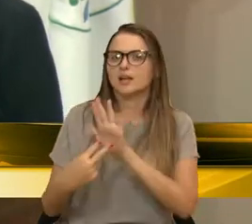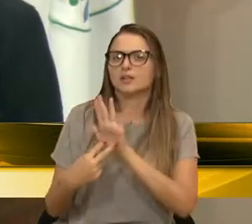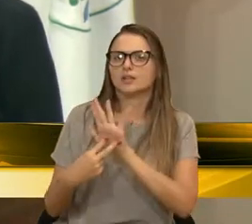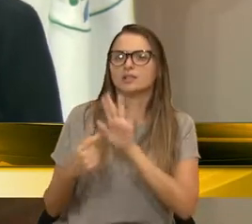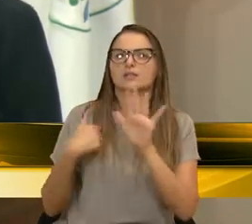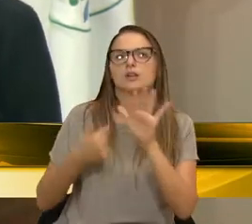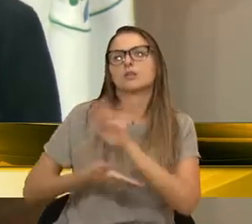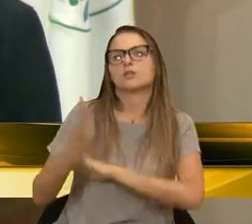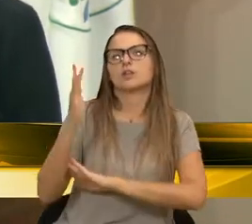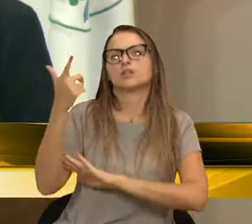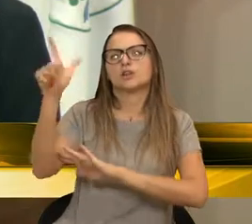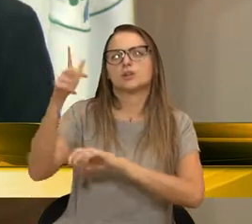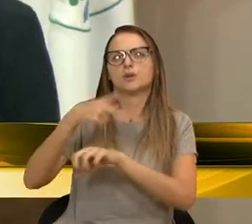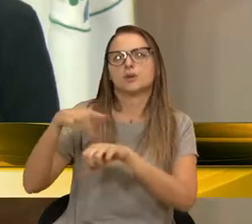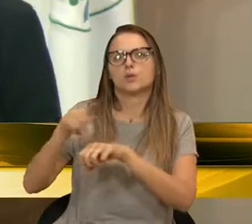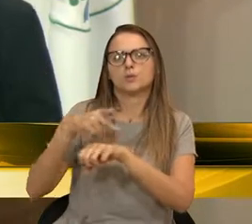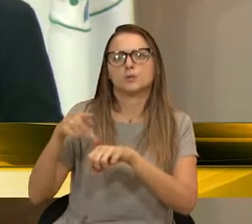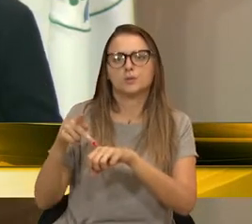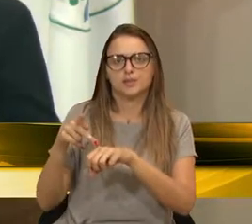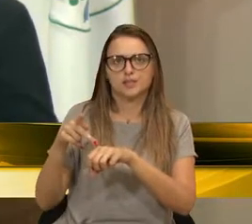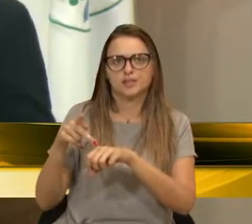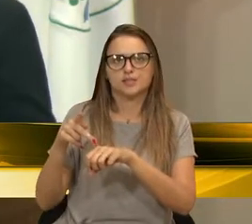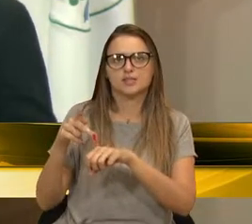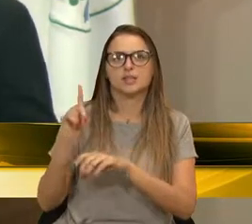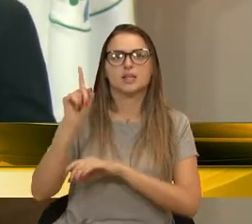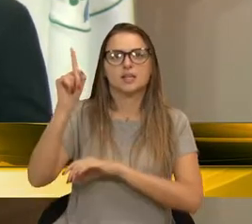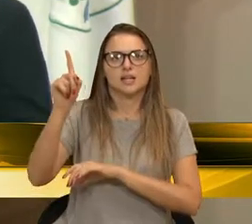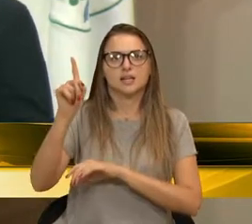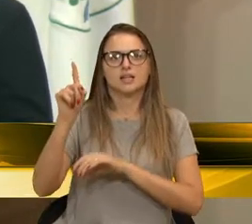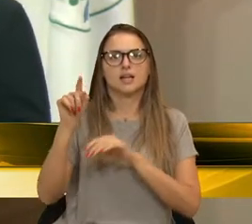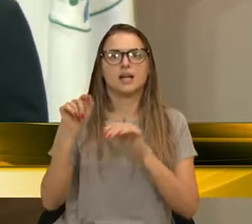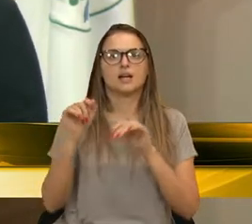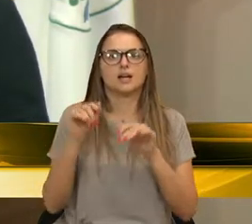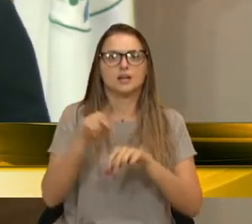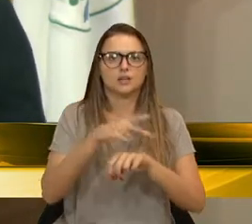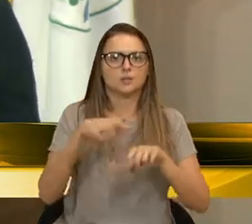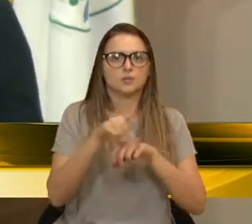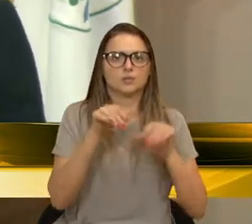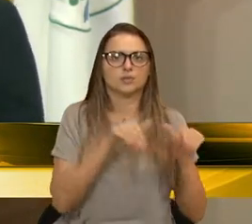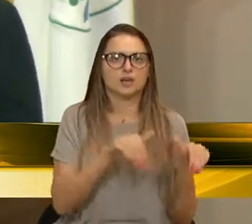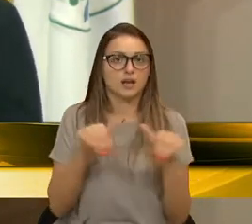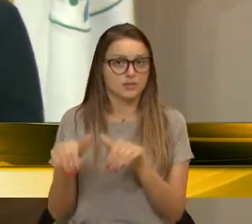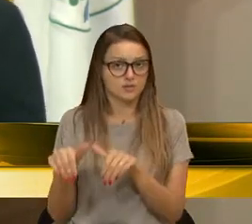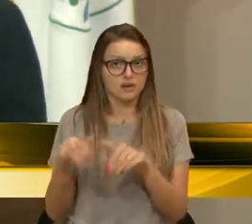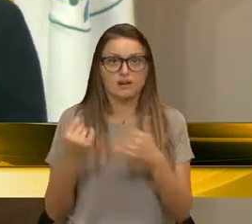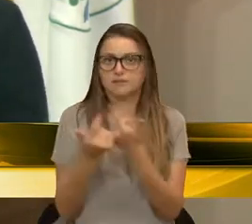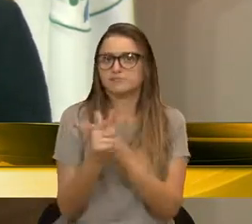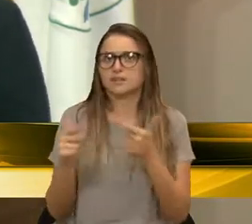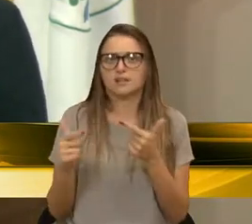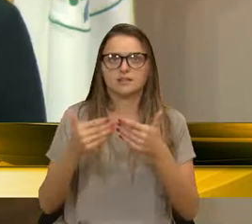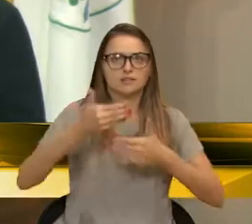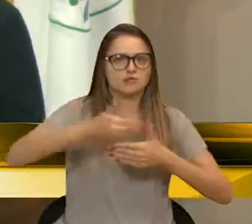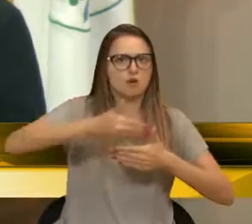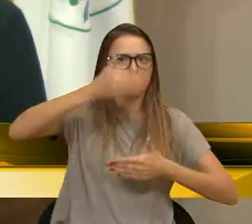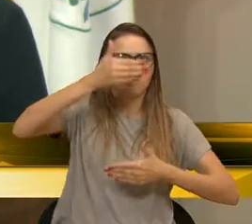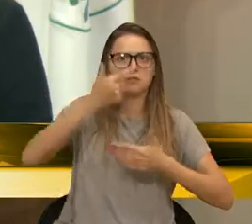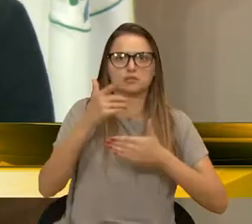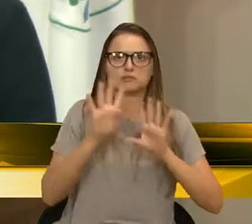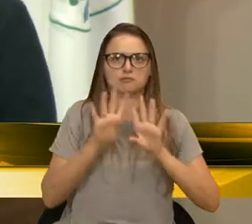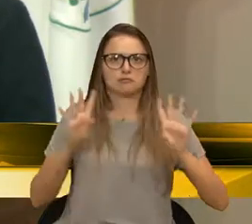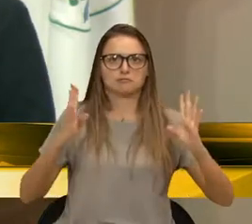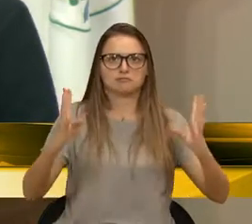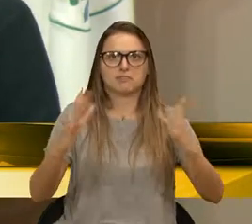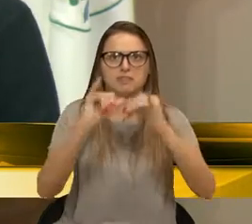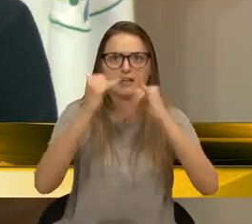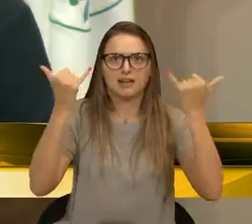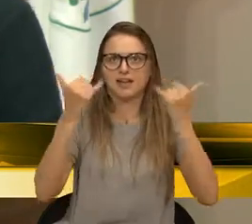estive fora, que lá na Austrália as casas não tinham muros, não tinham cerca elétrica,